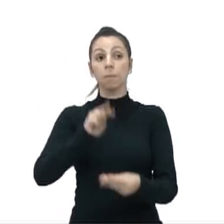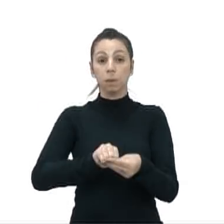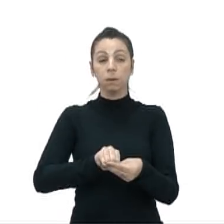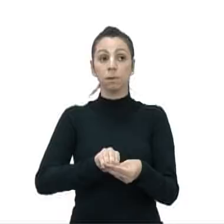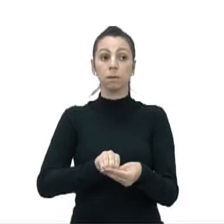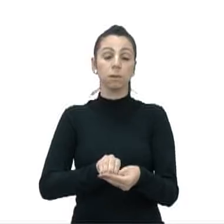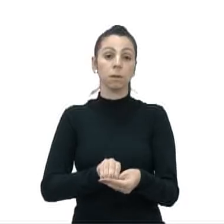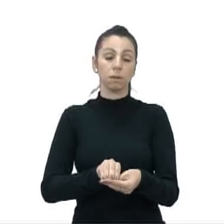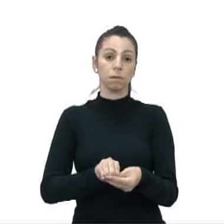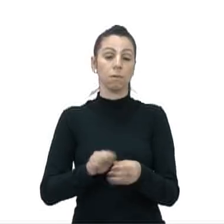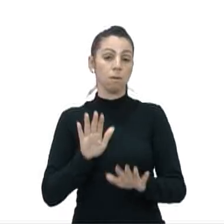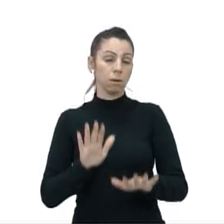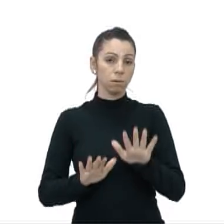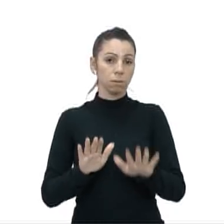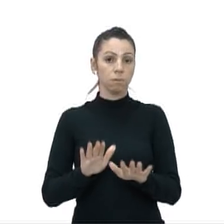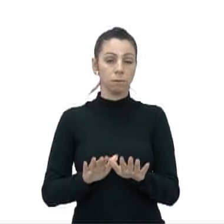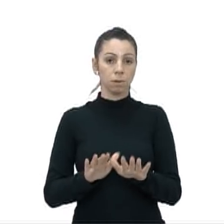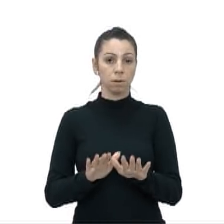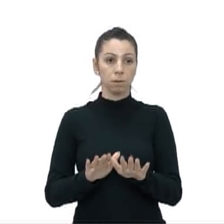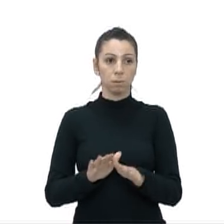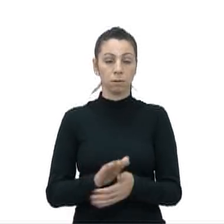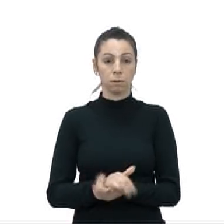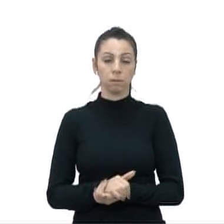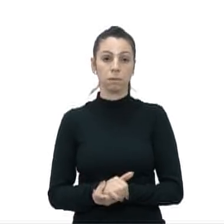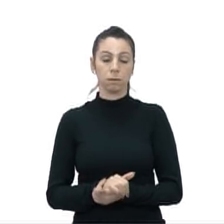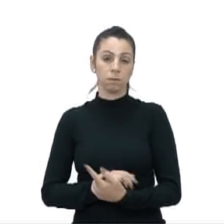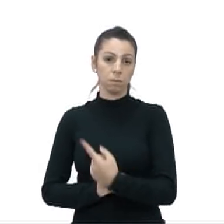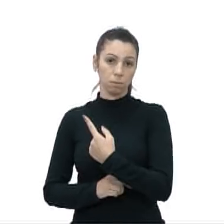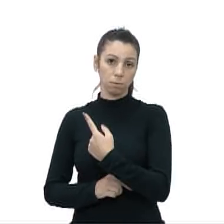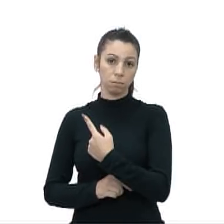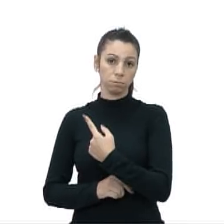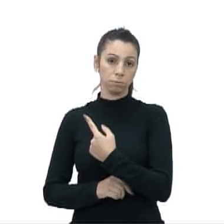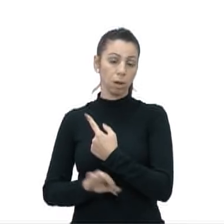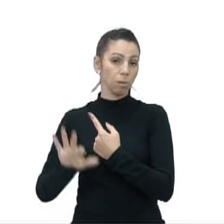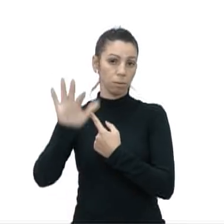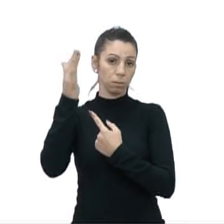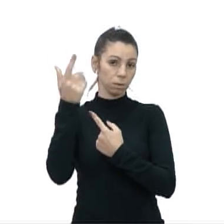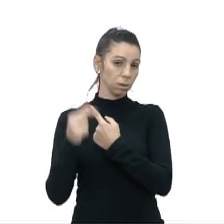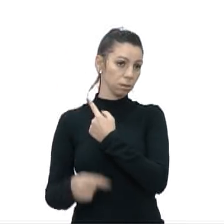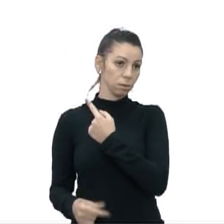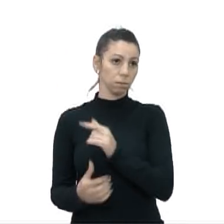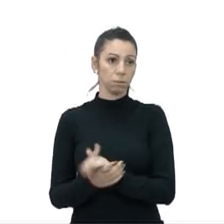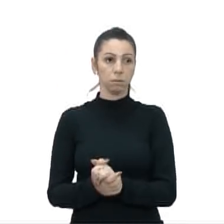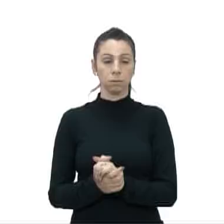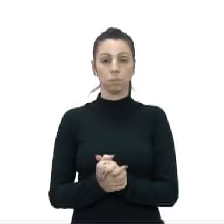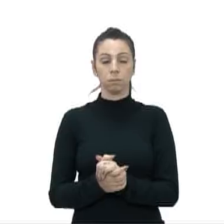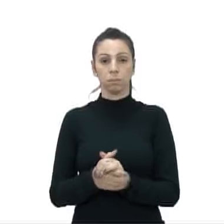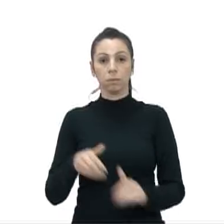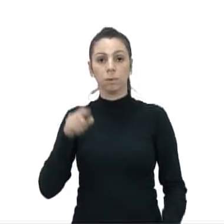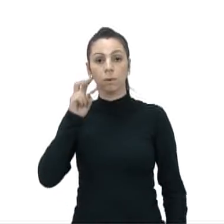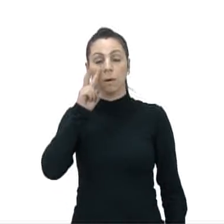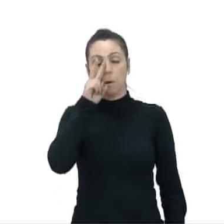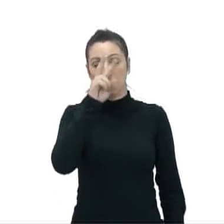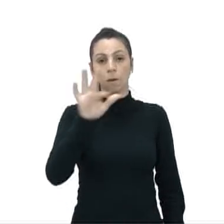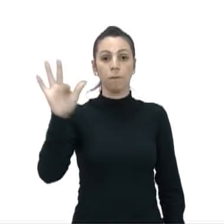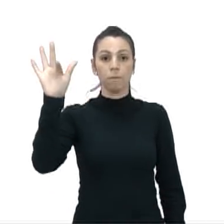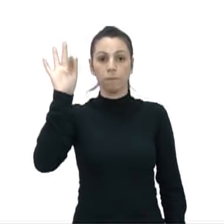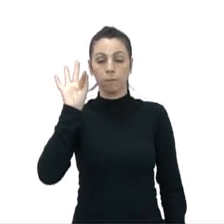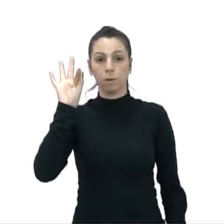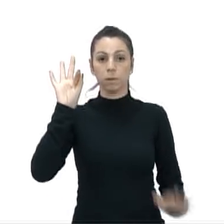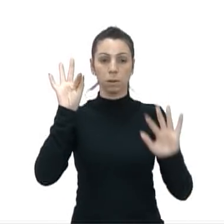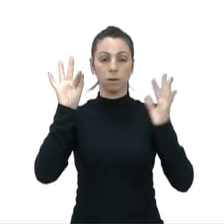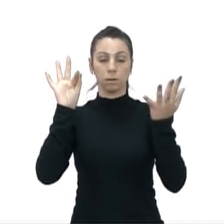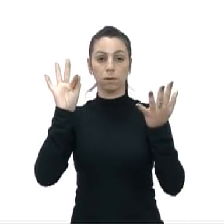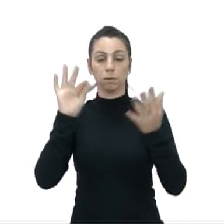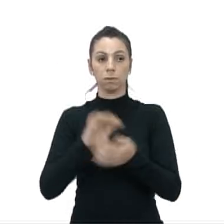que caem em praticamente na maioria dos casos, né? Nós temos aqui força resultante máxima, que quando você tem vetores na